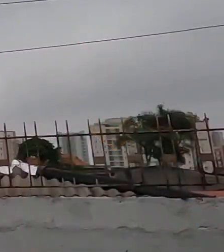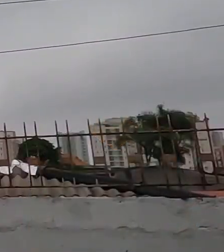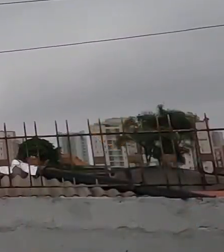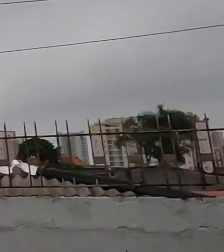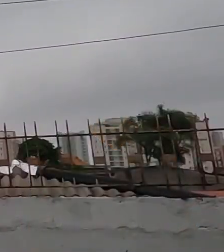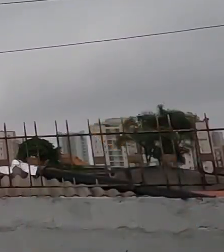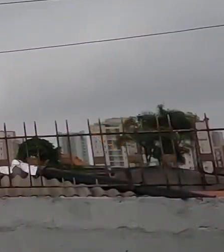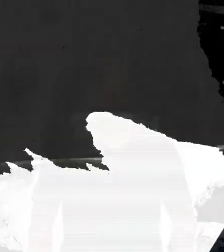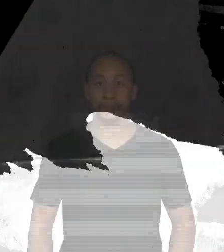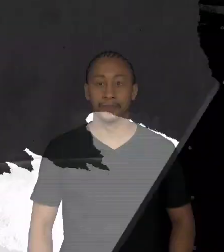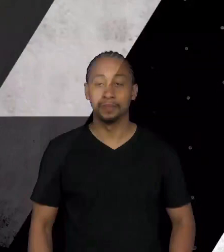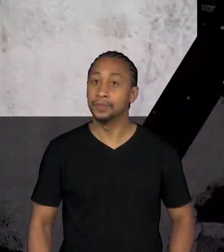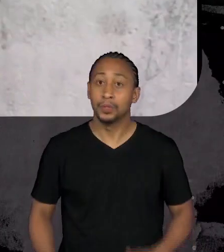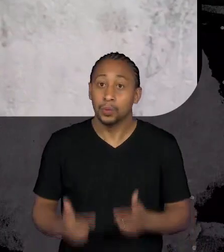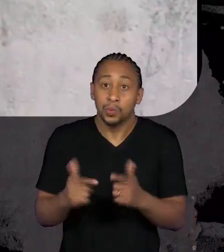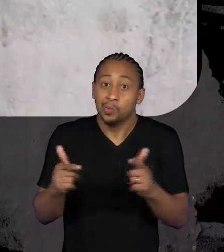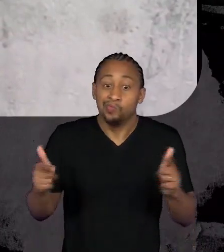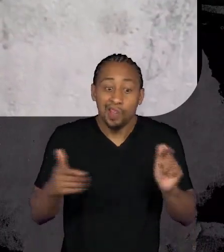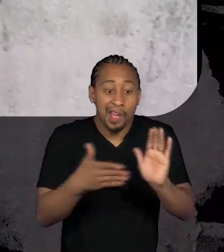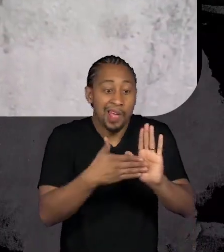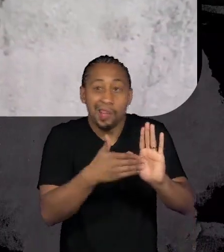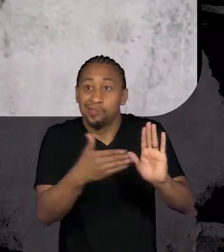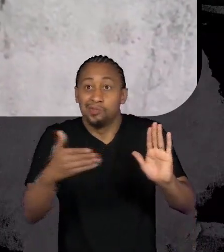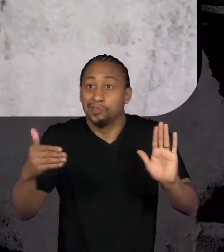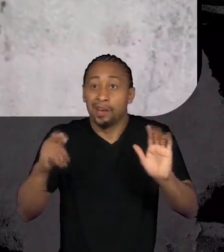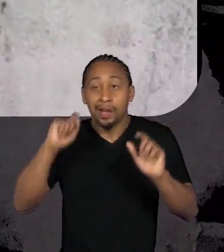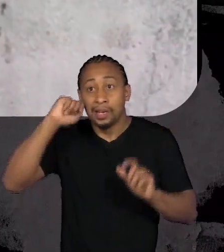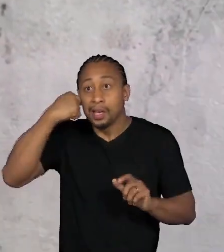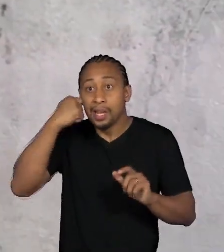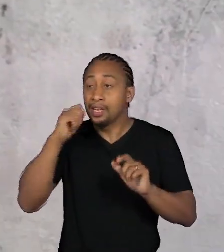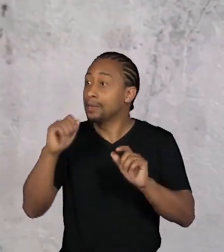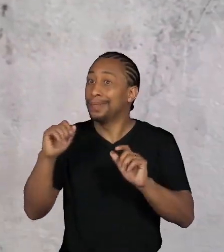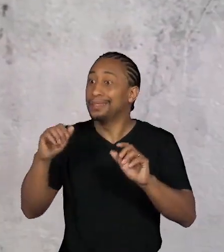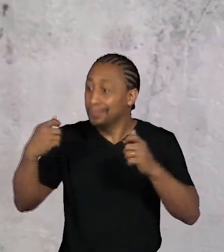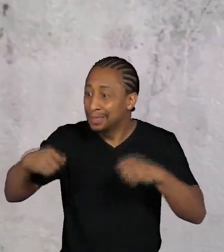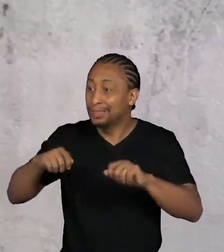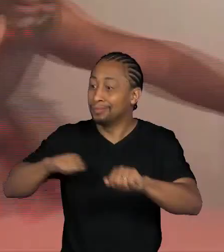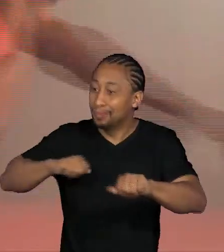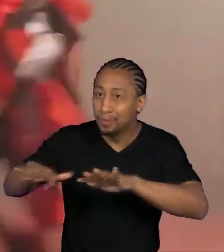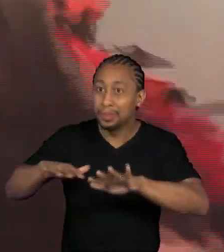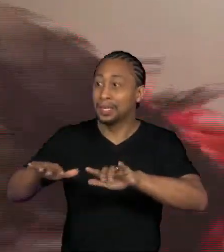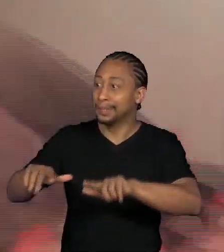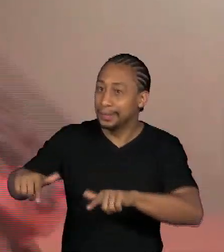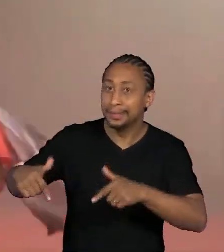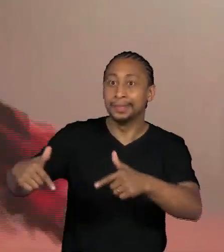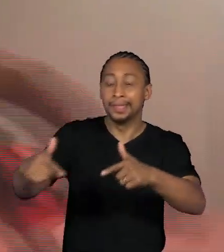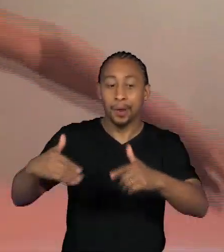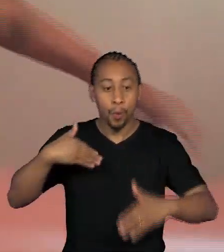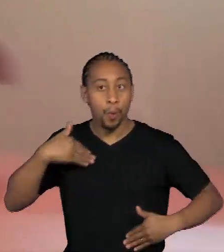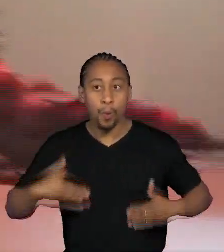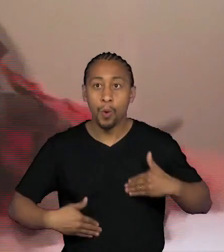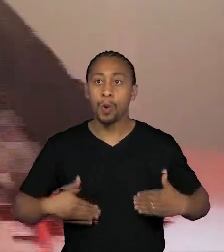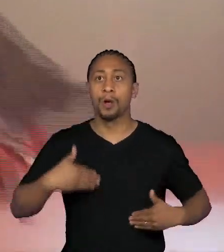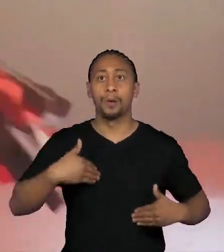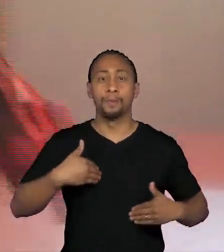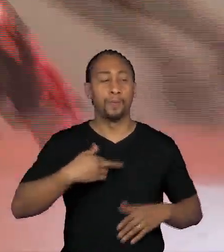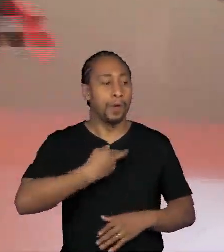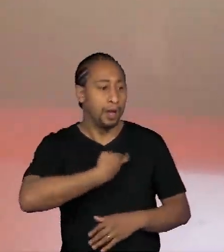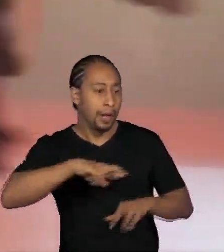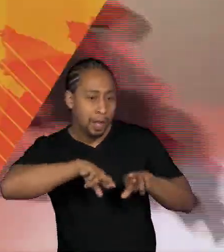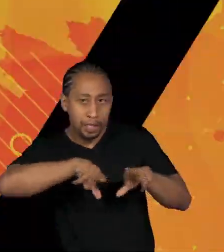Não existe estética negra sem falar de movimento, sem falar de corpo, seja nas religiosidades,